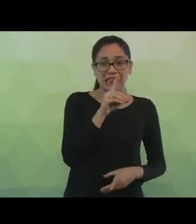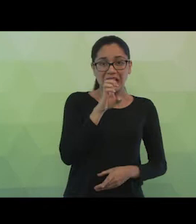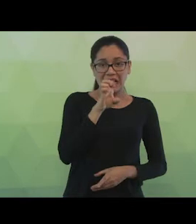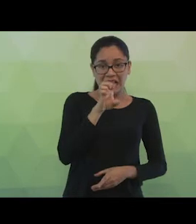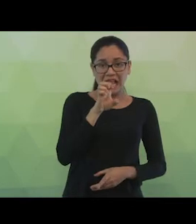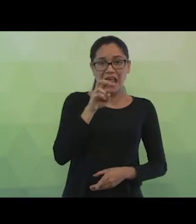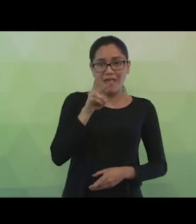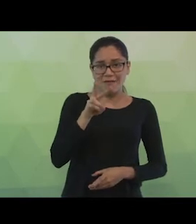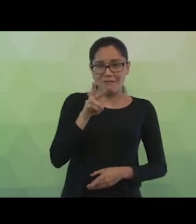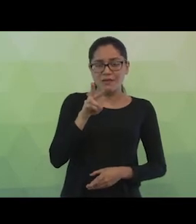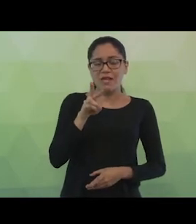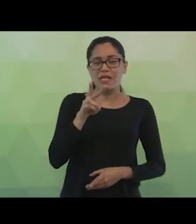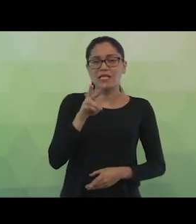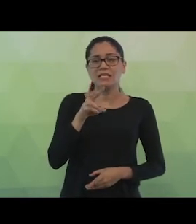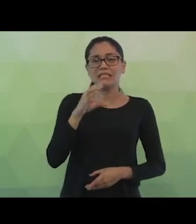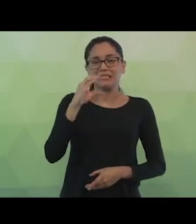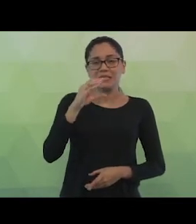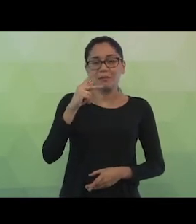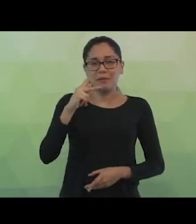DevCPP5.11.